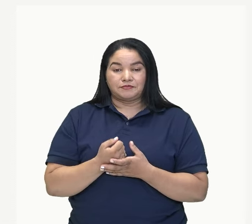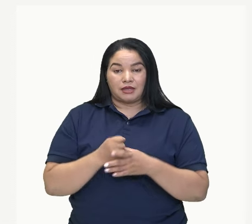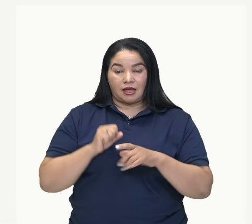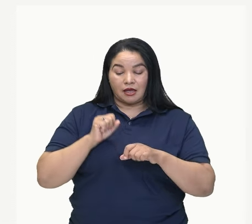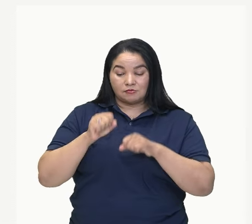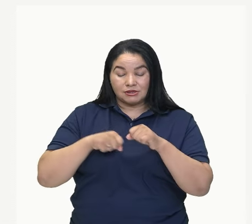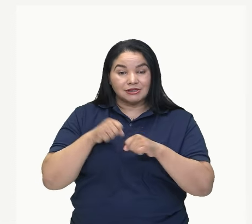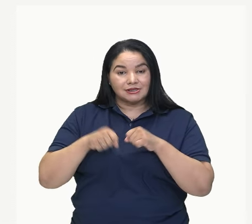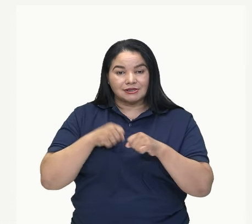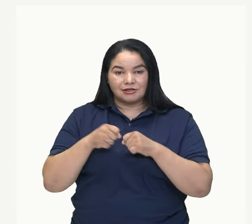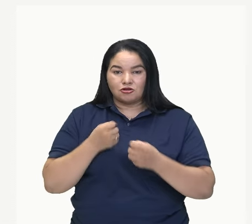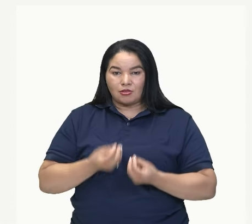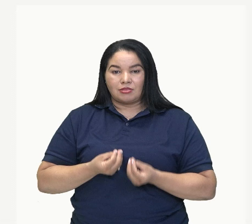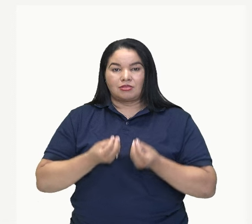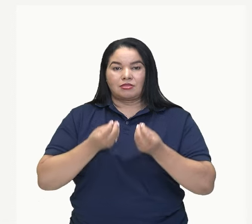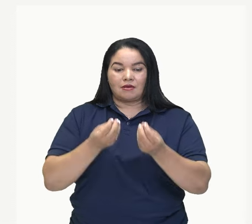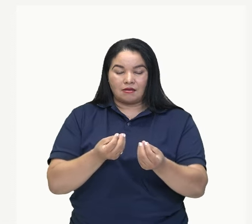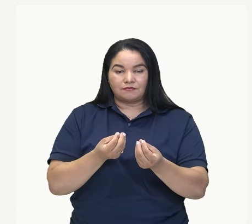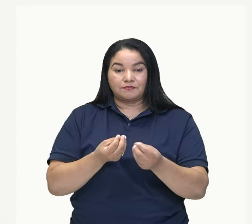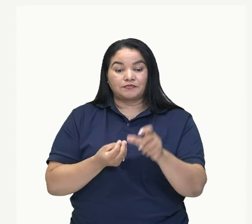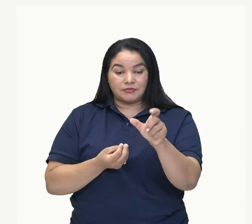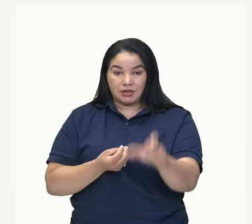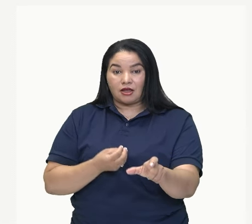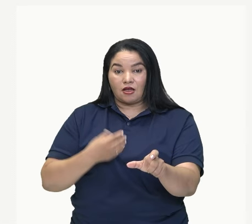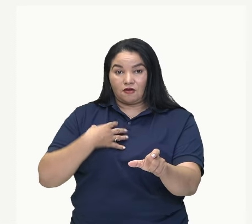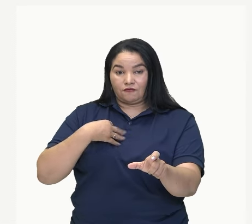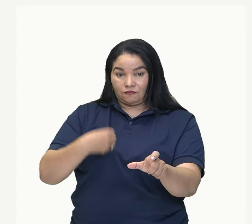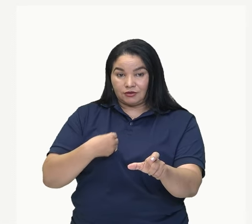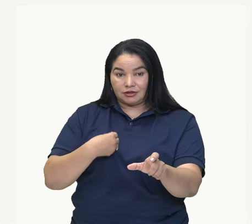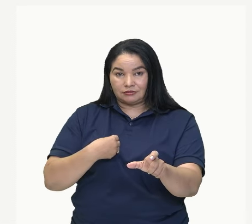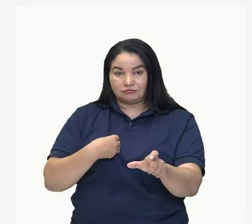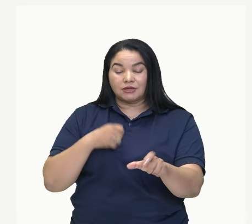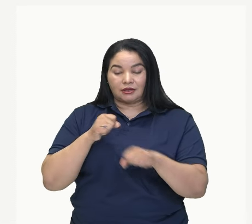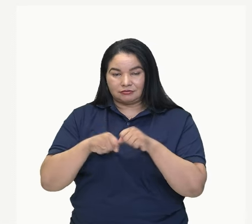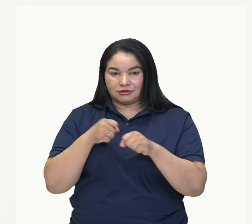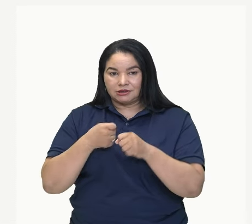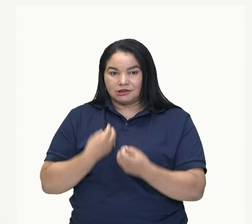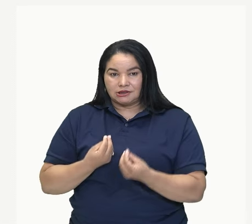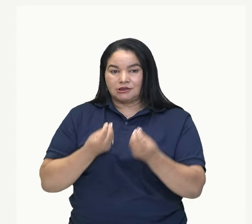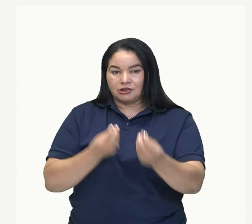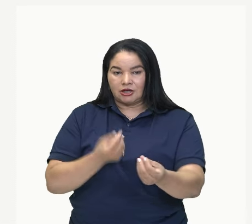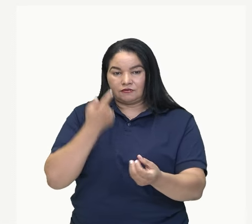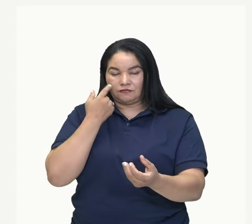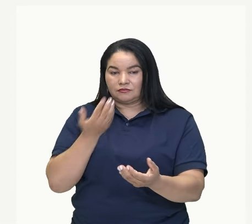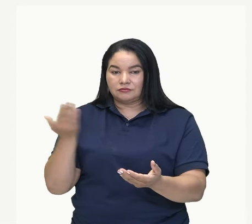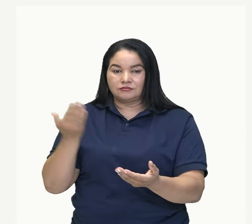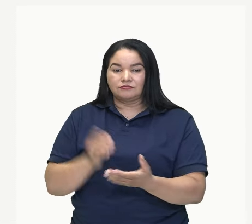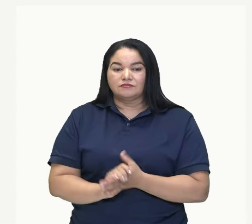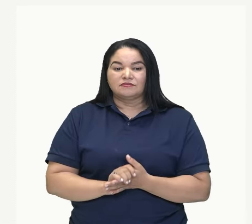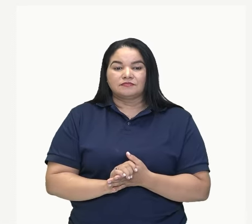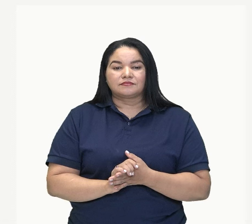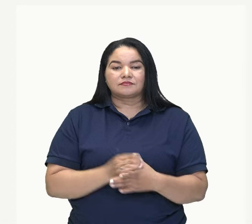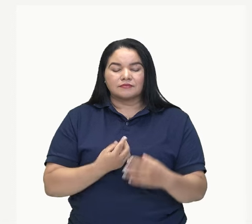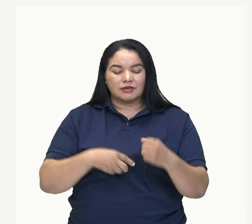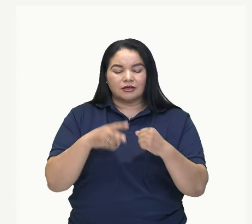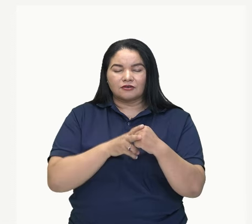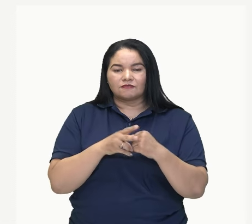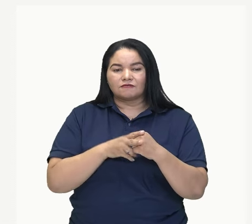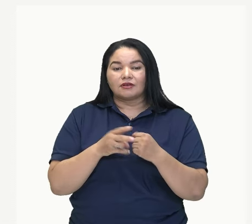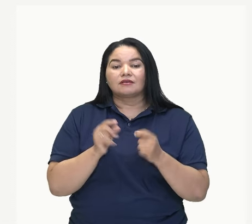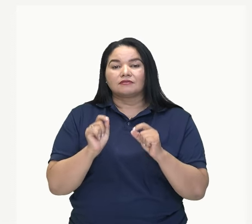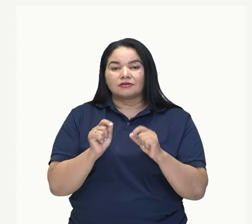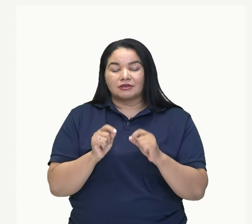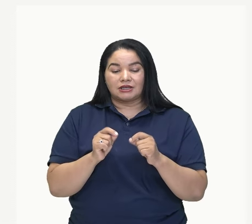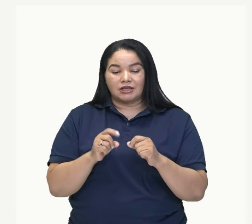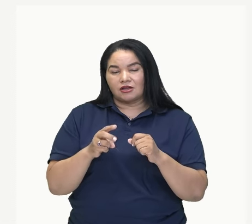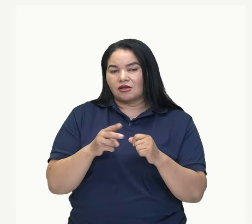filha. Isto é uma oração? Sim. Olha aqui o verbo. Vamos definir sujeito e predicado? Vamos lá. Quem foi que deram, né, aí